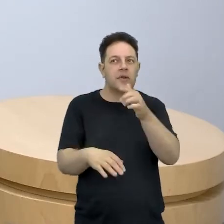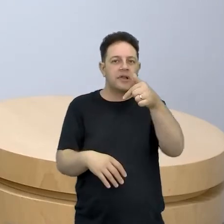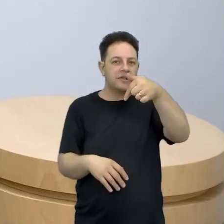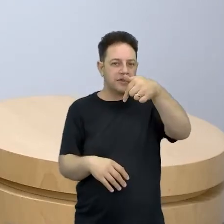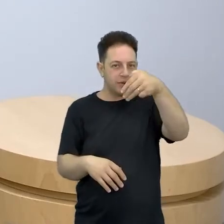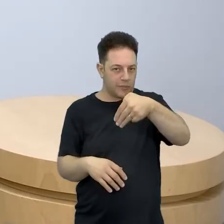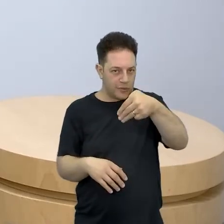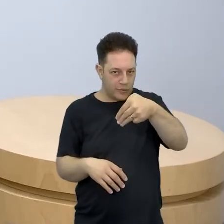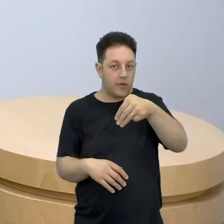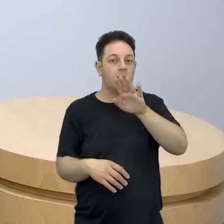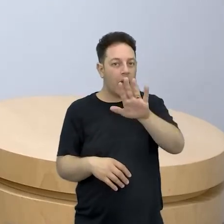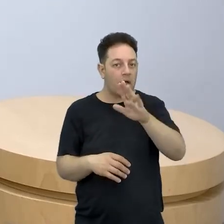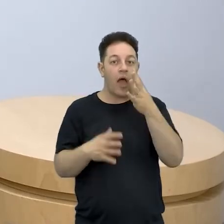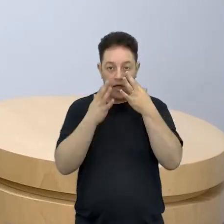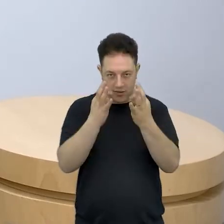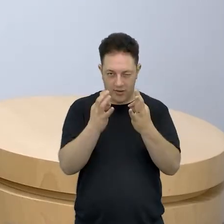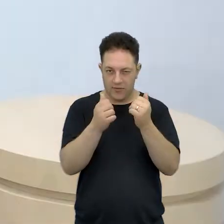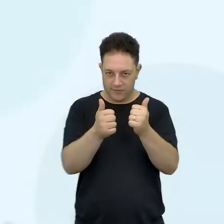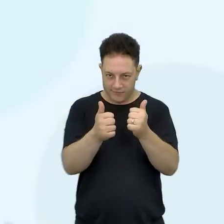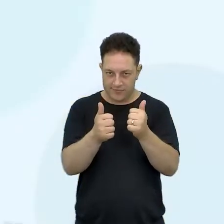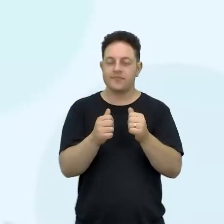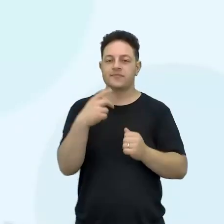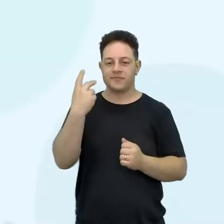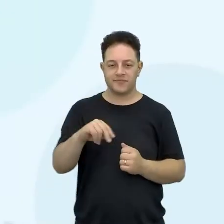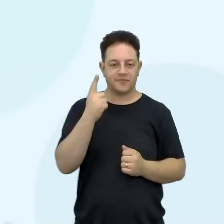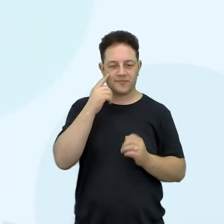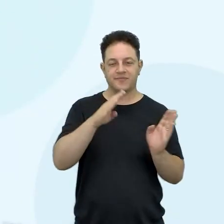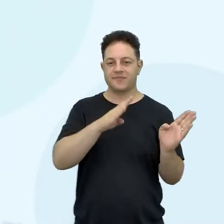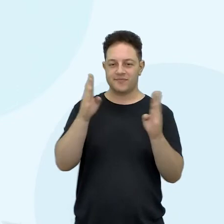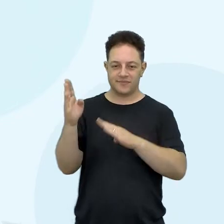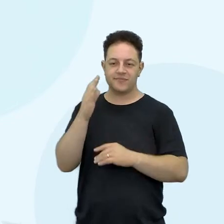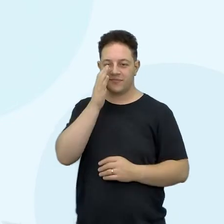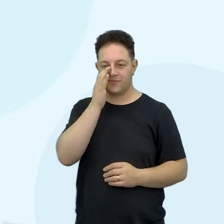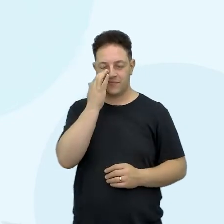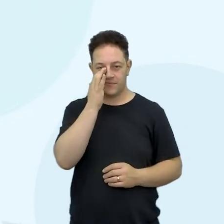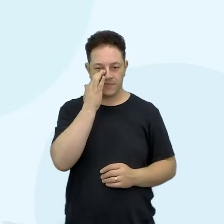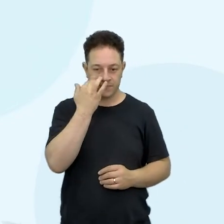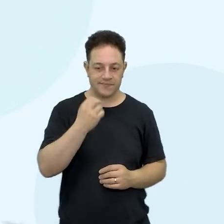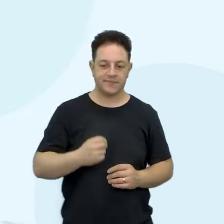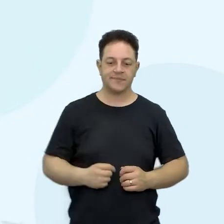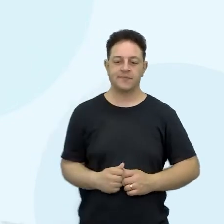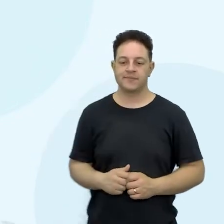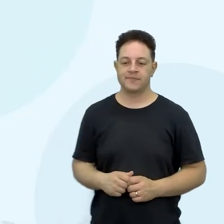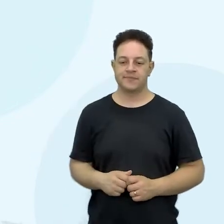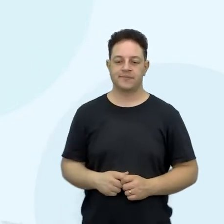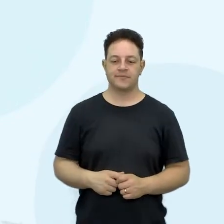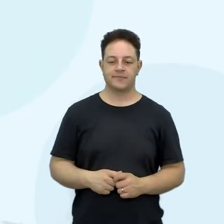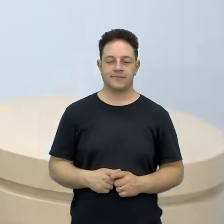7 minutos, mas fiquem atentos, tá bom? Vamos ouvir este vídeo aí.